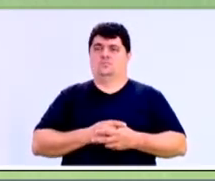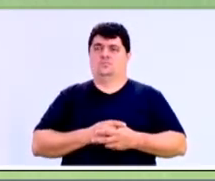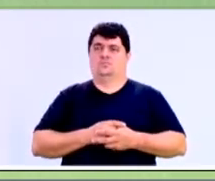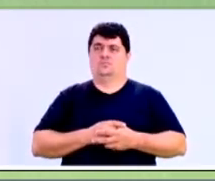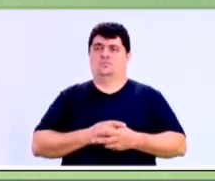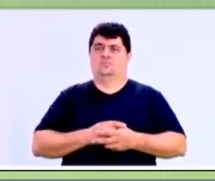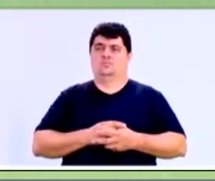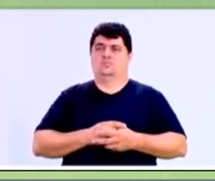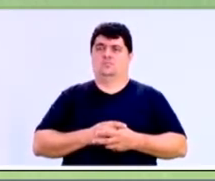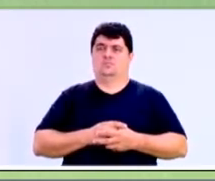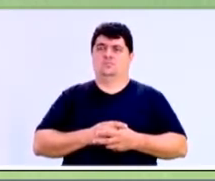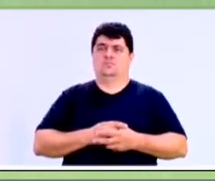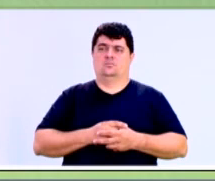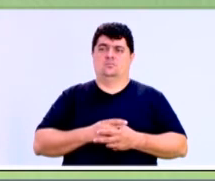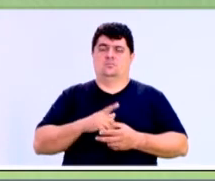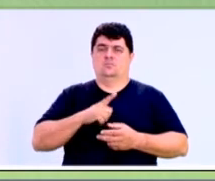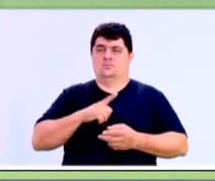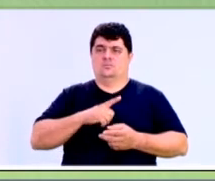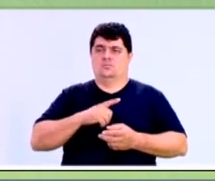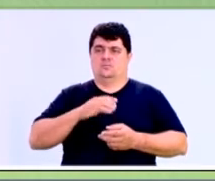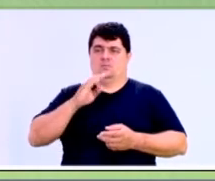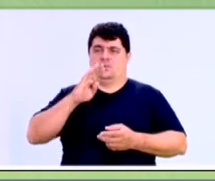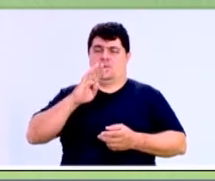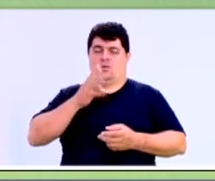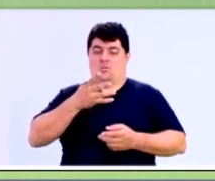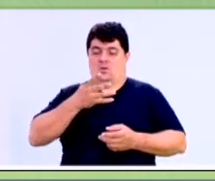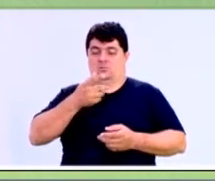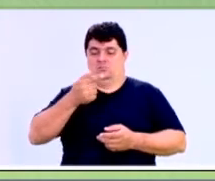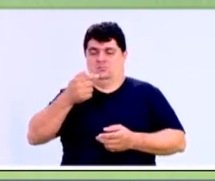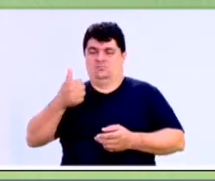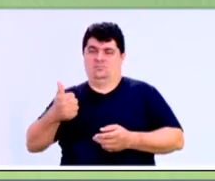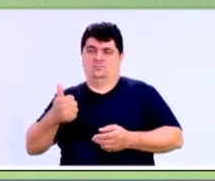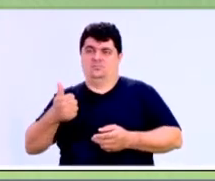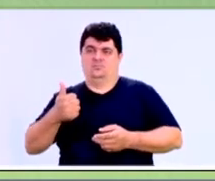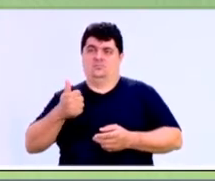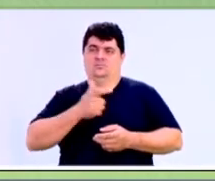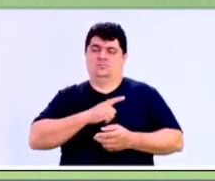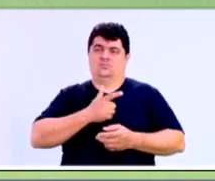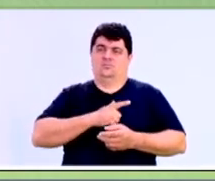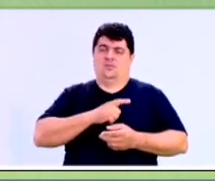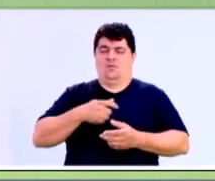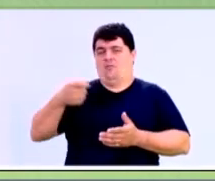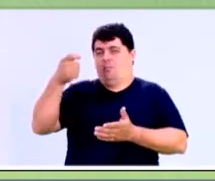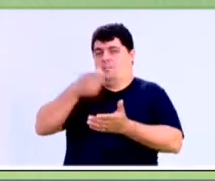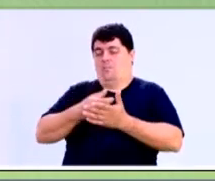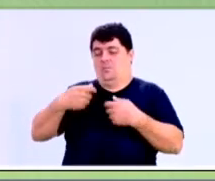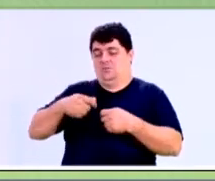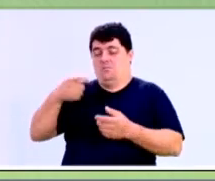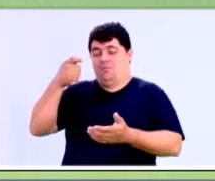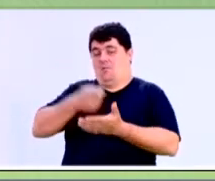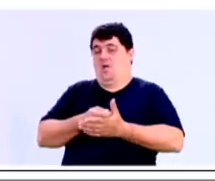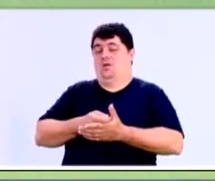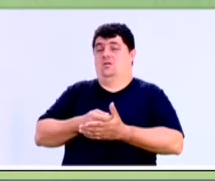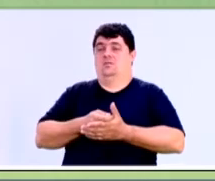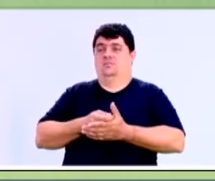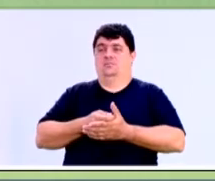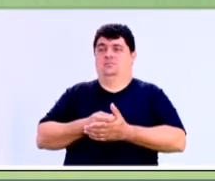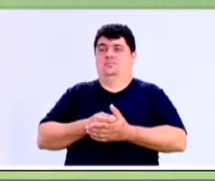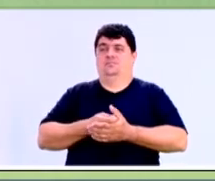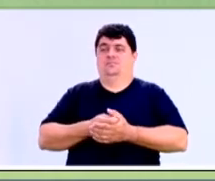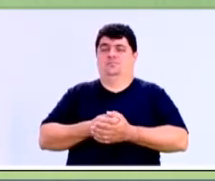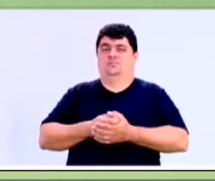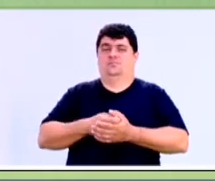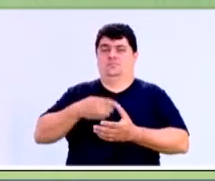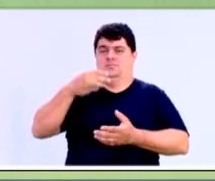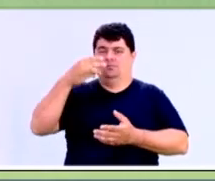Até aqui, esse 4,71 é o momento que eu vou fazer o pagamento. Então, o PMPC é isso,